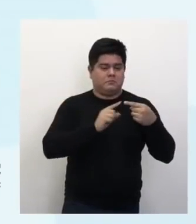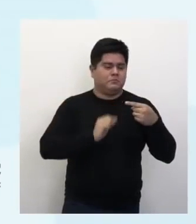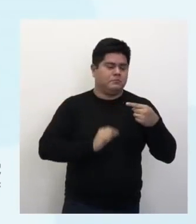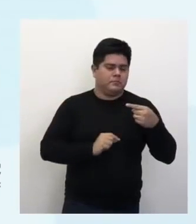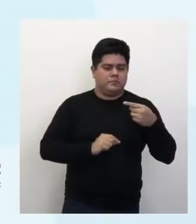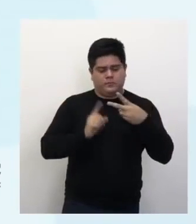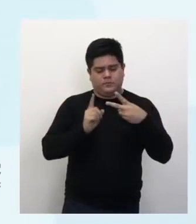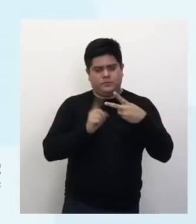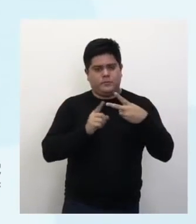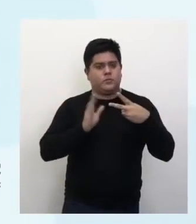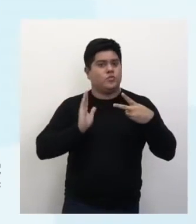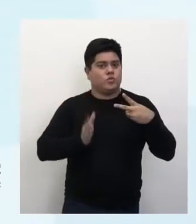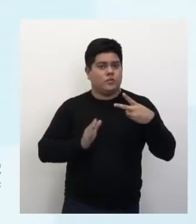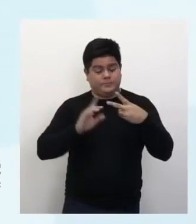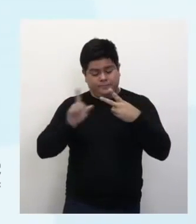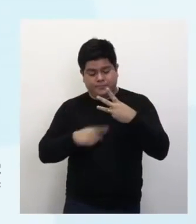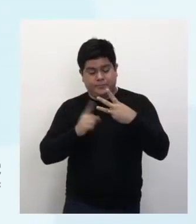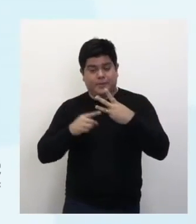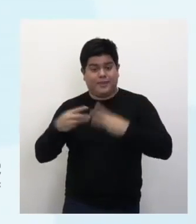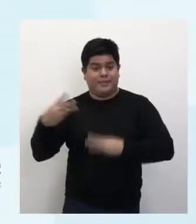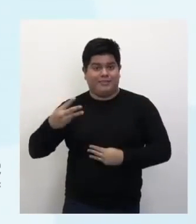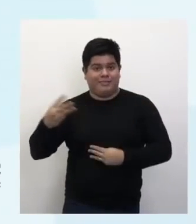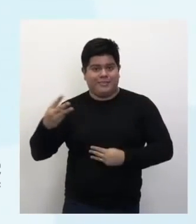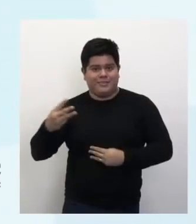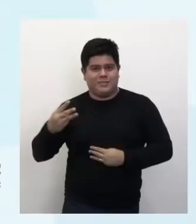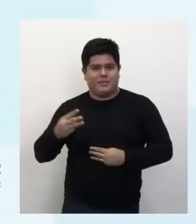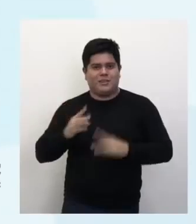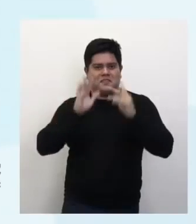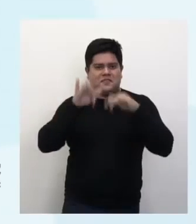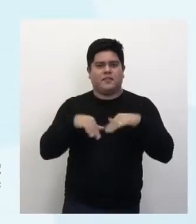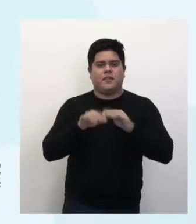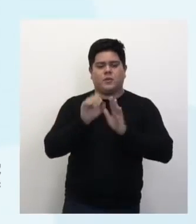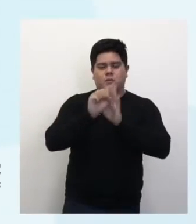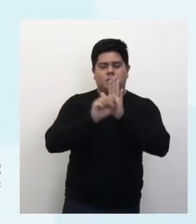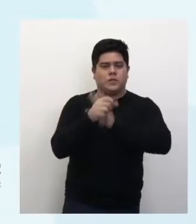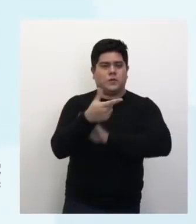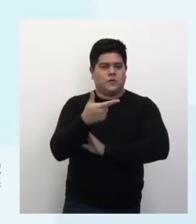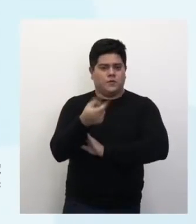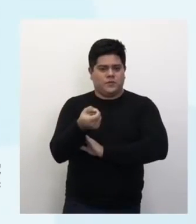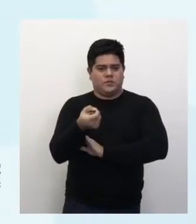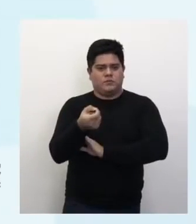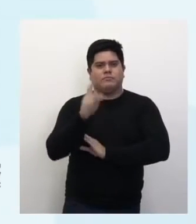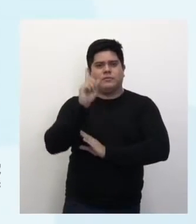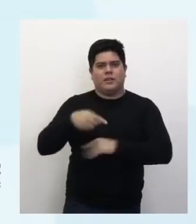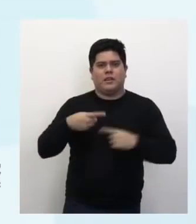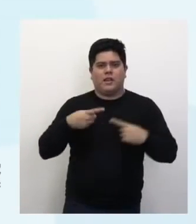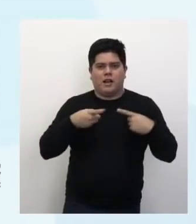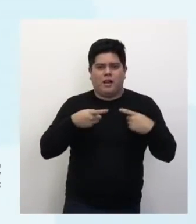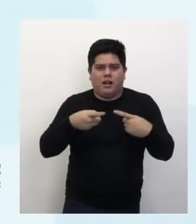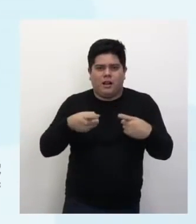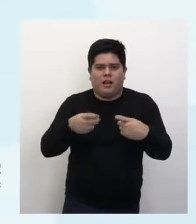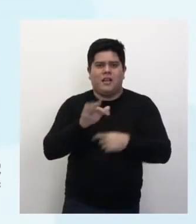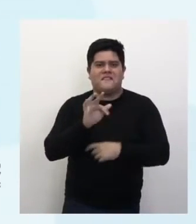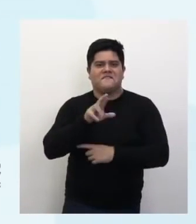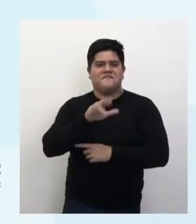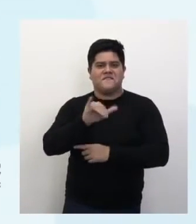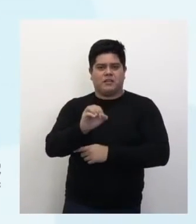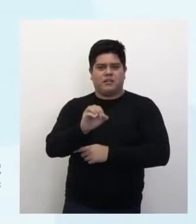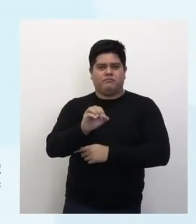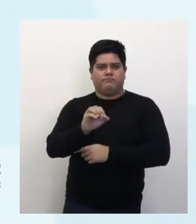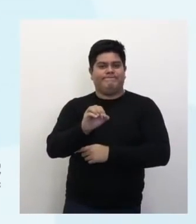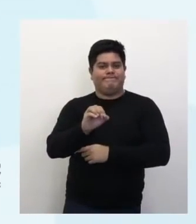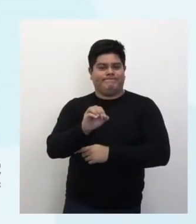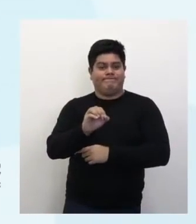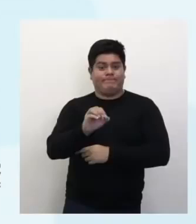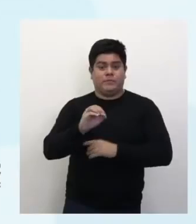e a segunda fase. Então a terceira fase aí, que vai do final do século XX, é a Guerra Fria, né? Que a gente vê aí do lado esquerdo